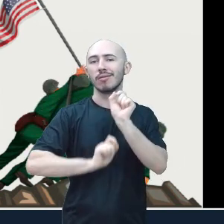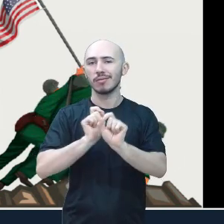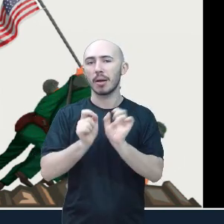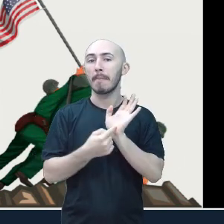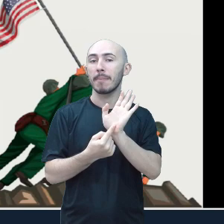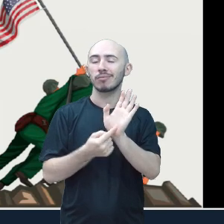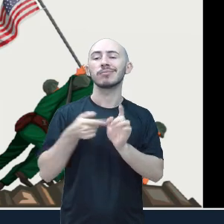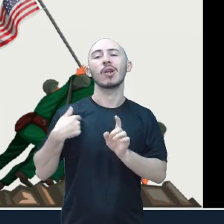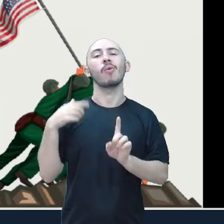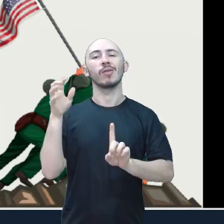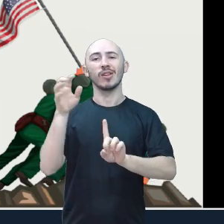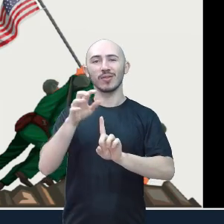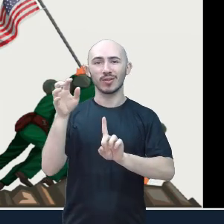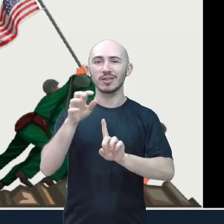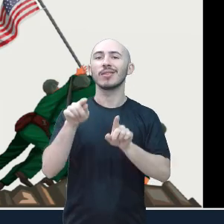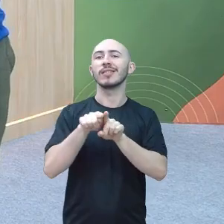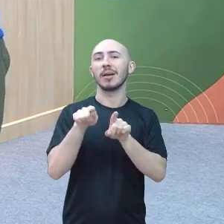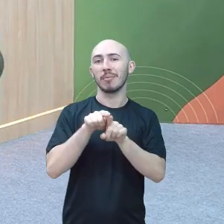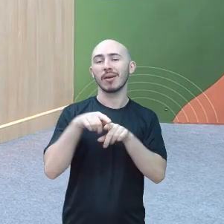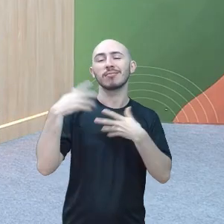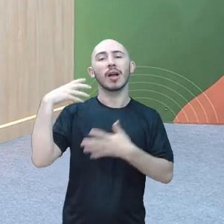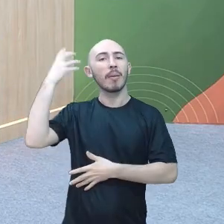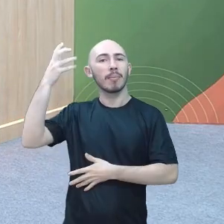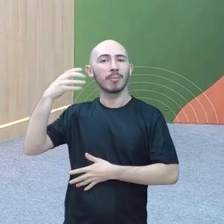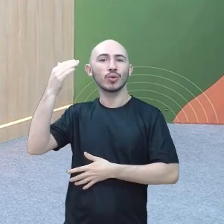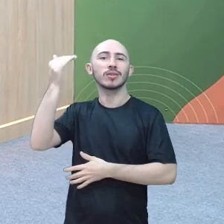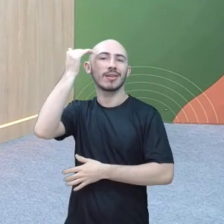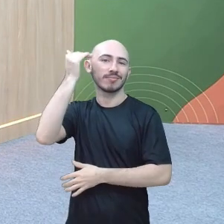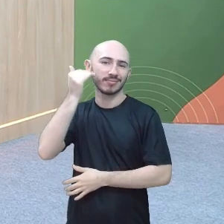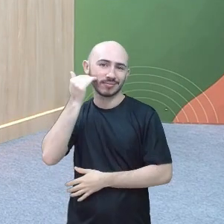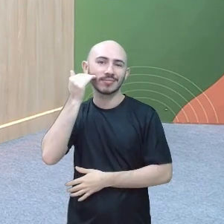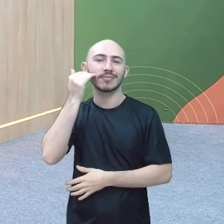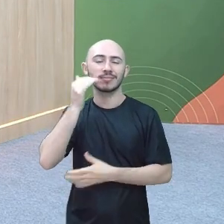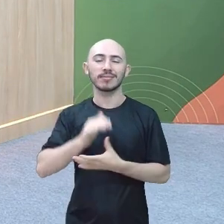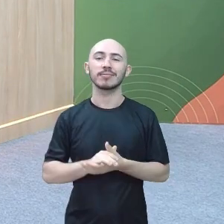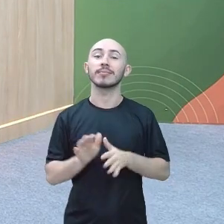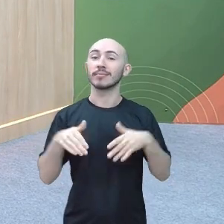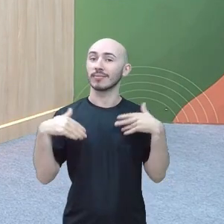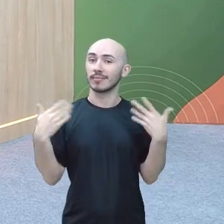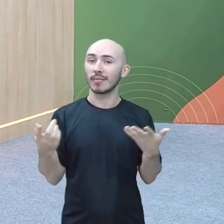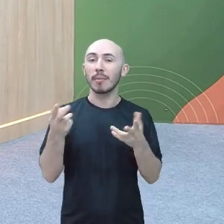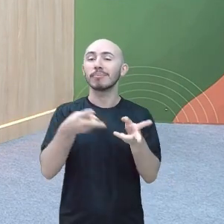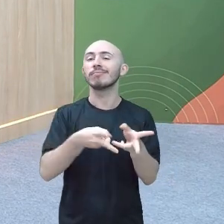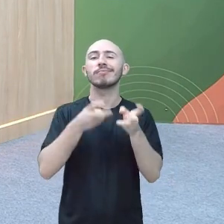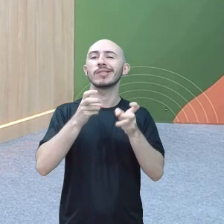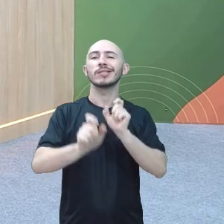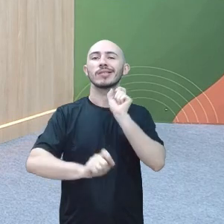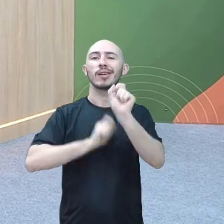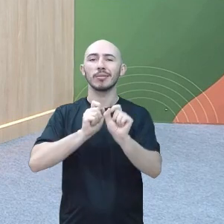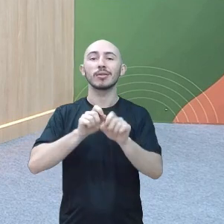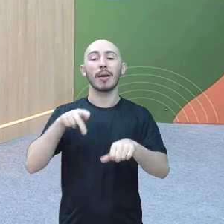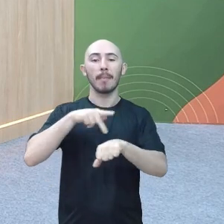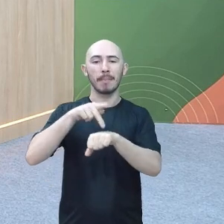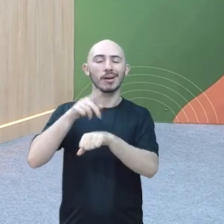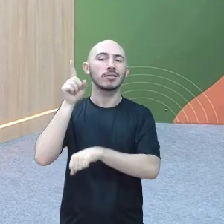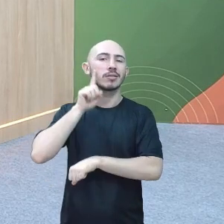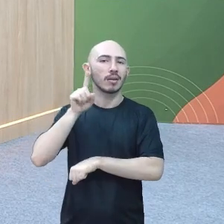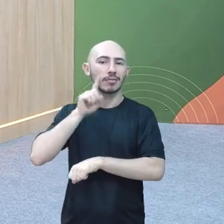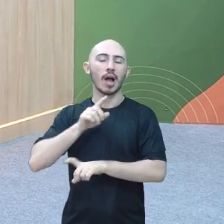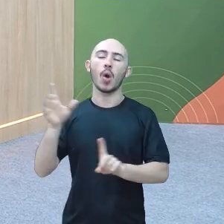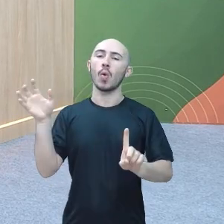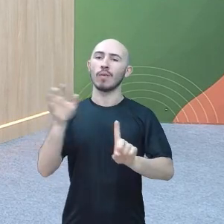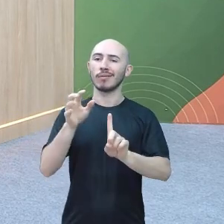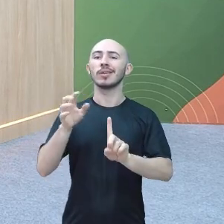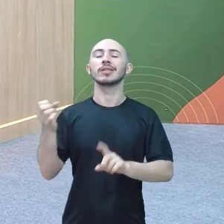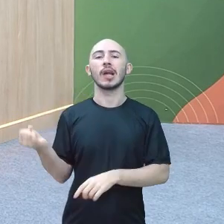música da Coreia do Sul. Então, a gente vê aí que os Estados Unidos ele tem papel